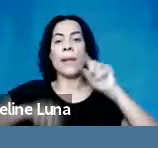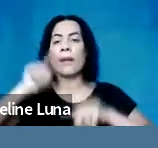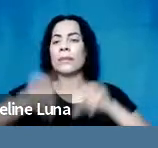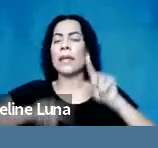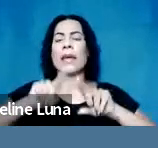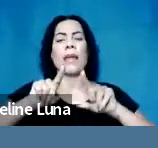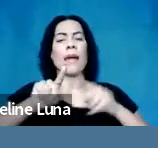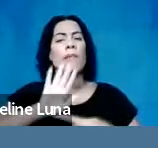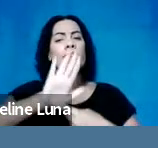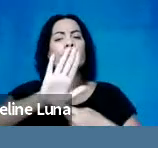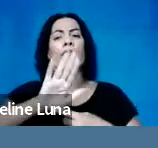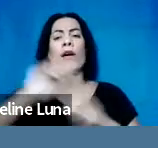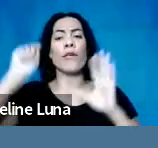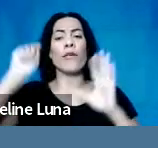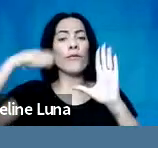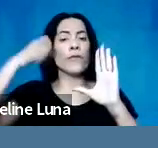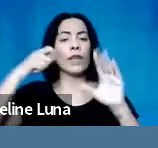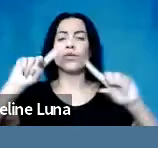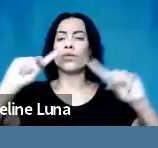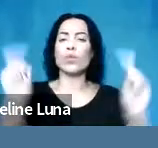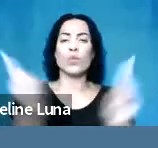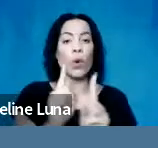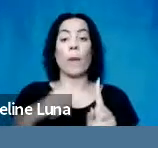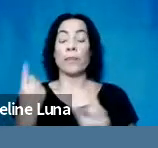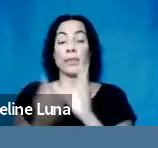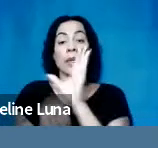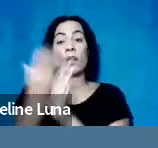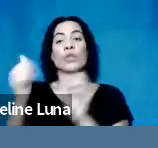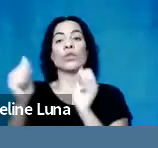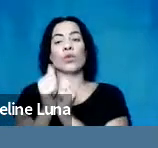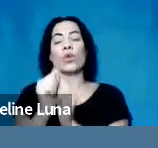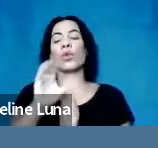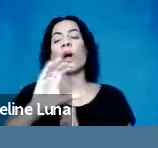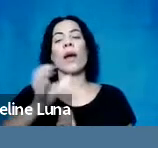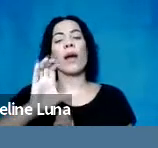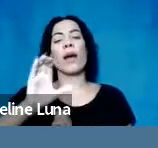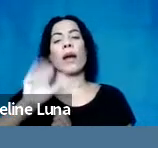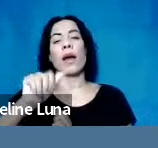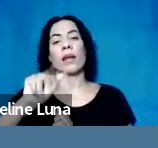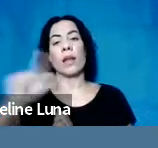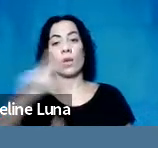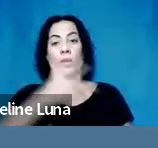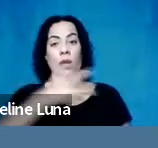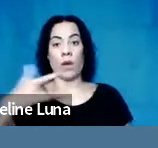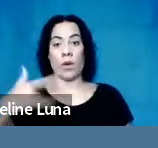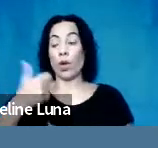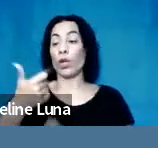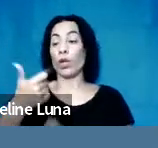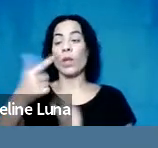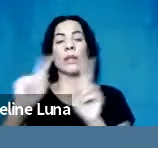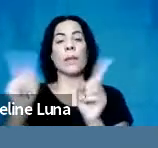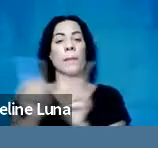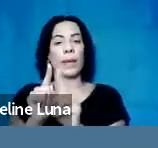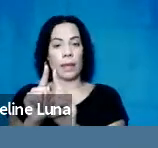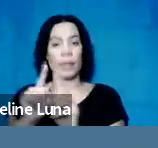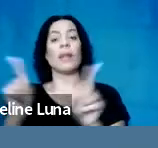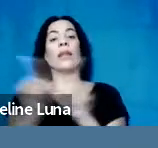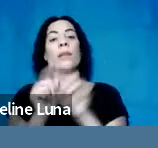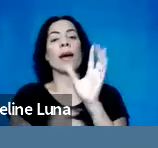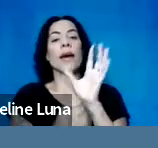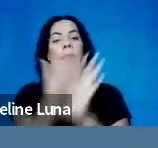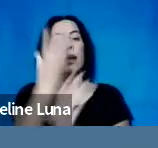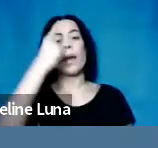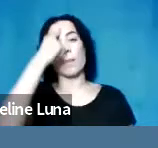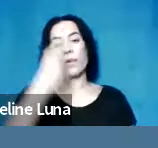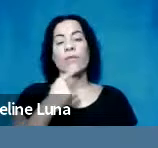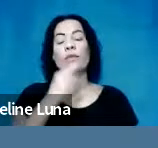vídeos curtos. A gente produziu, junto com o Canal Saúde, 12 mini-documentários e criamos o perfil no TikTok, que é